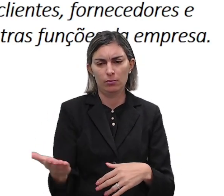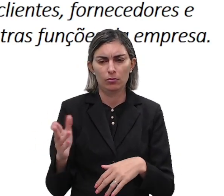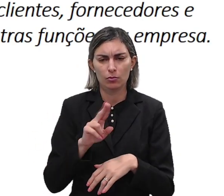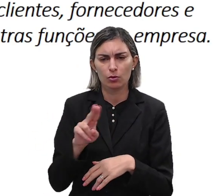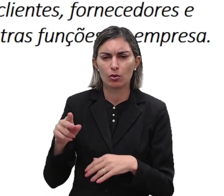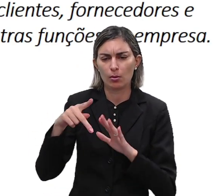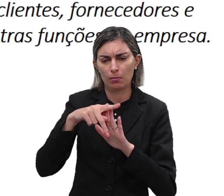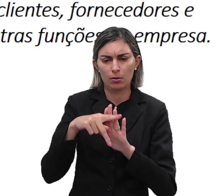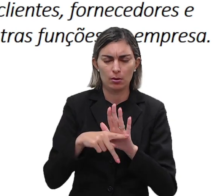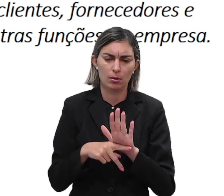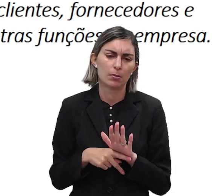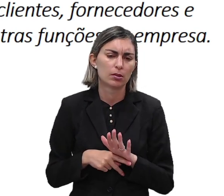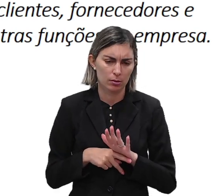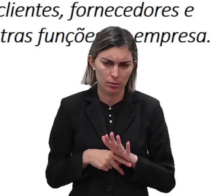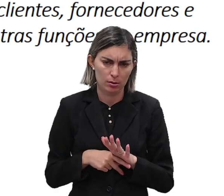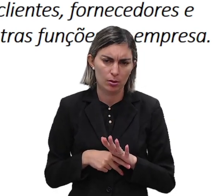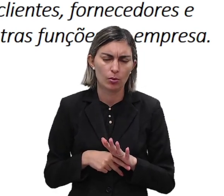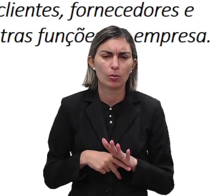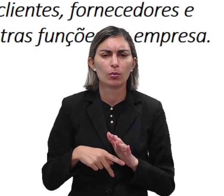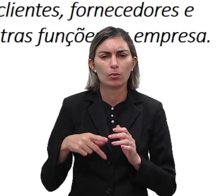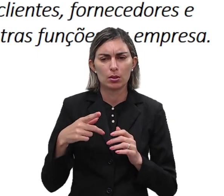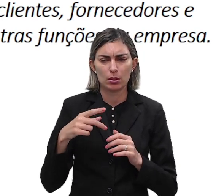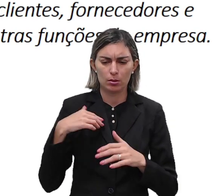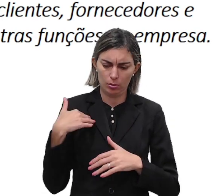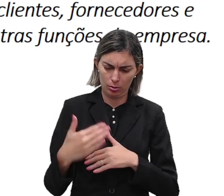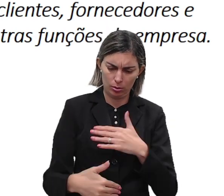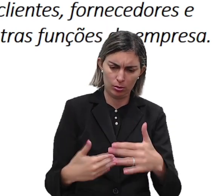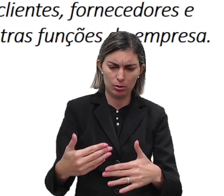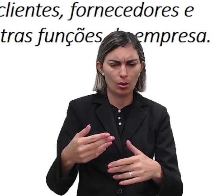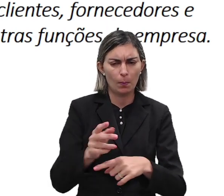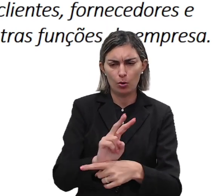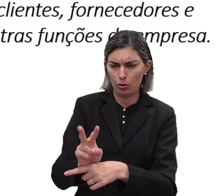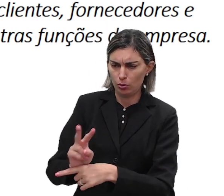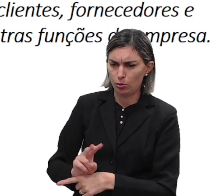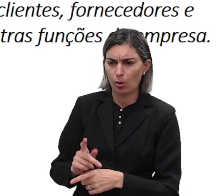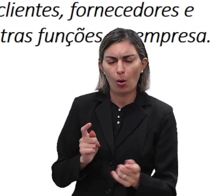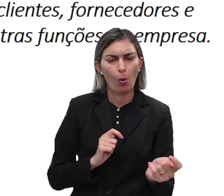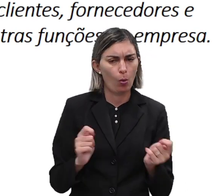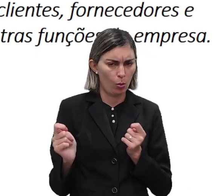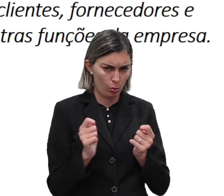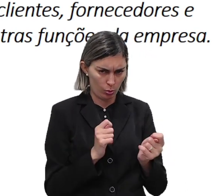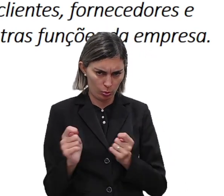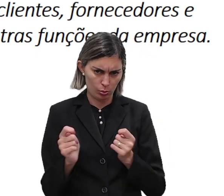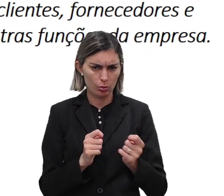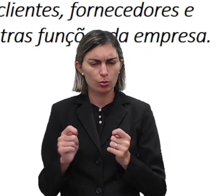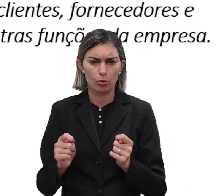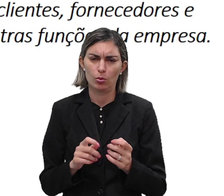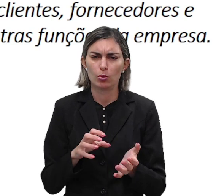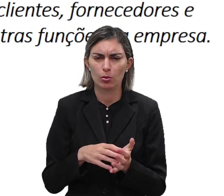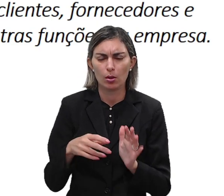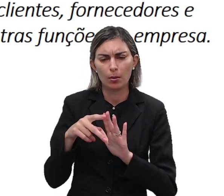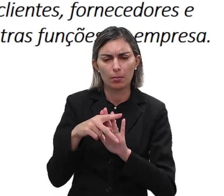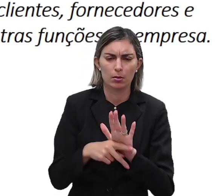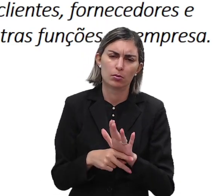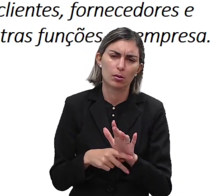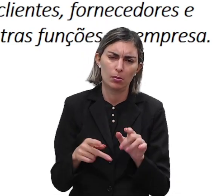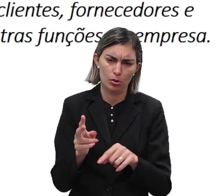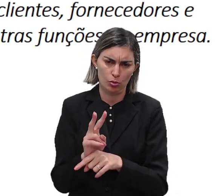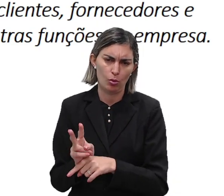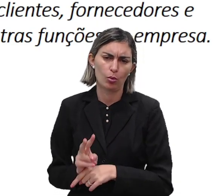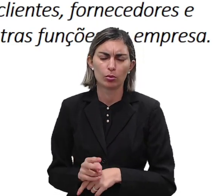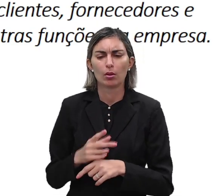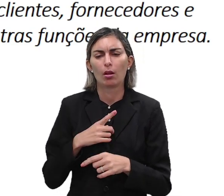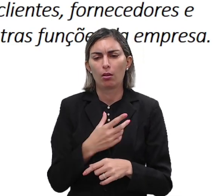de programação, carregamento, sequenciamento, monitoramento e controle, que é o mecanismo do núcleo de planejamento e controle, e aqui